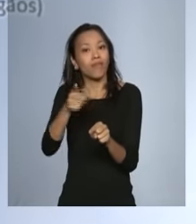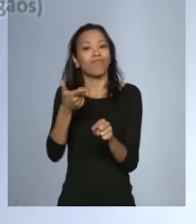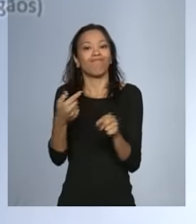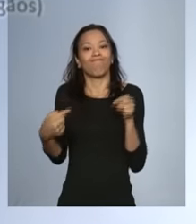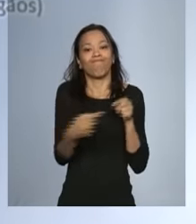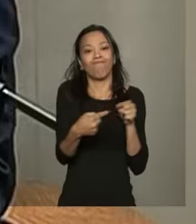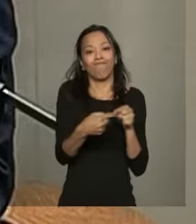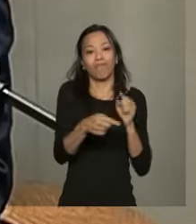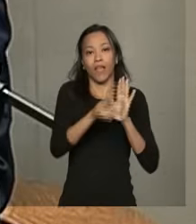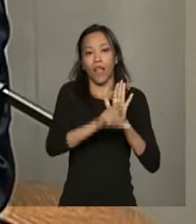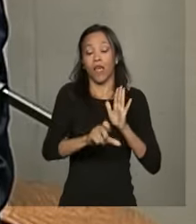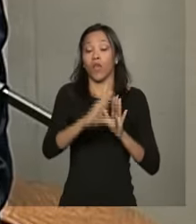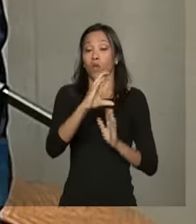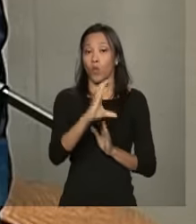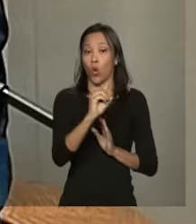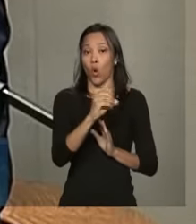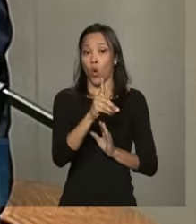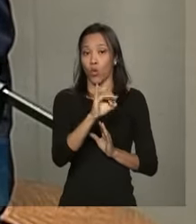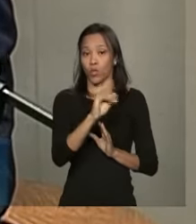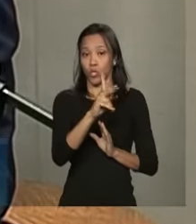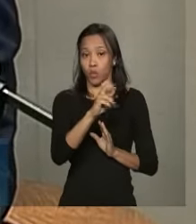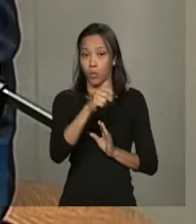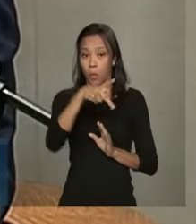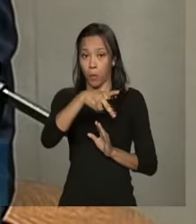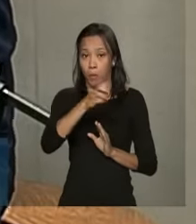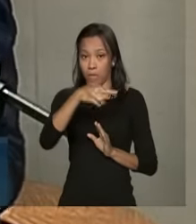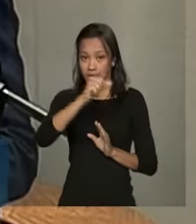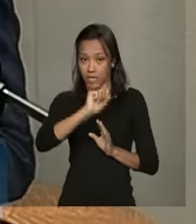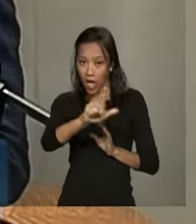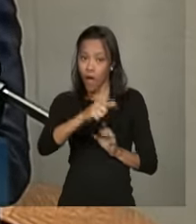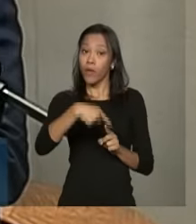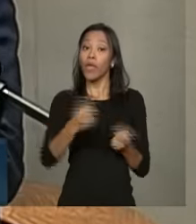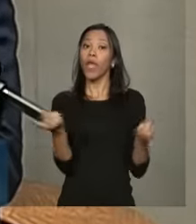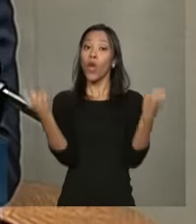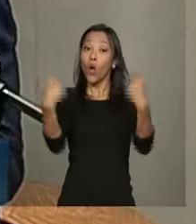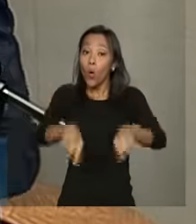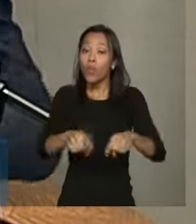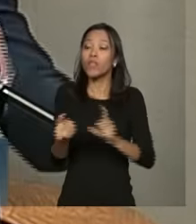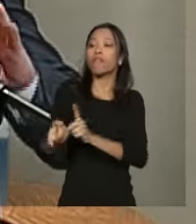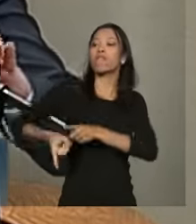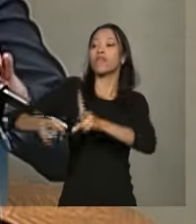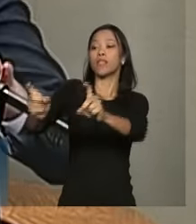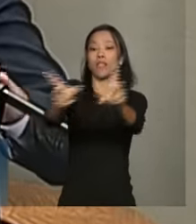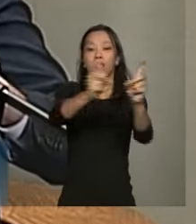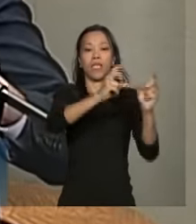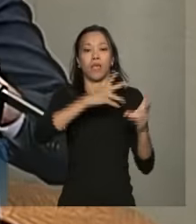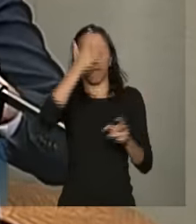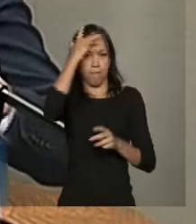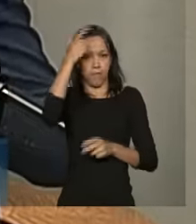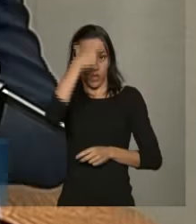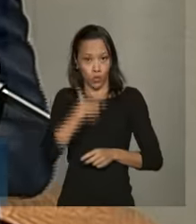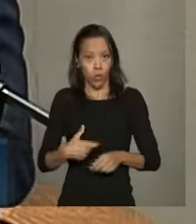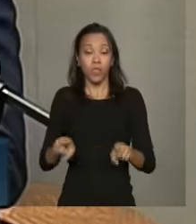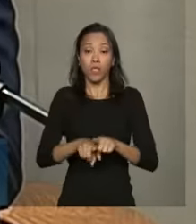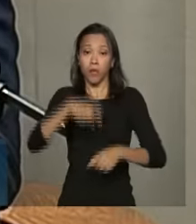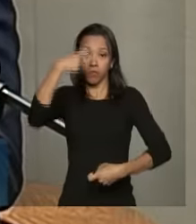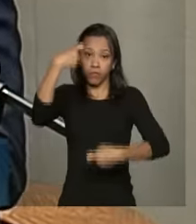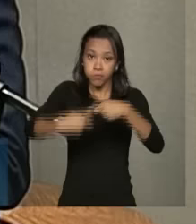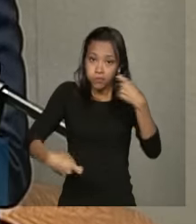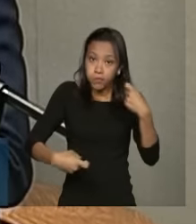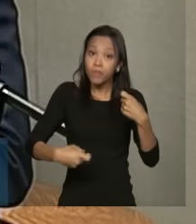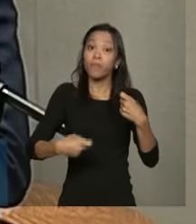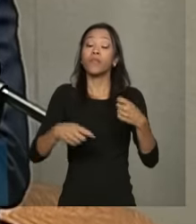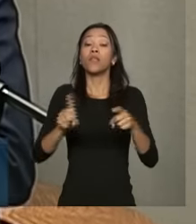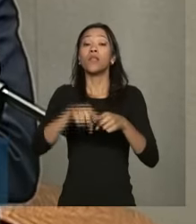Penal que é o artigo 231 e 231 a tráfico internacional interno para fins de exploração sexual eh o